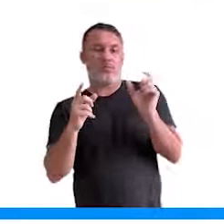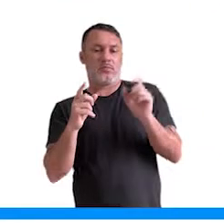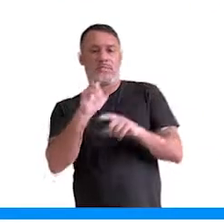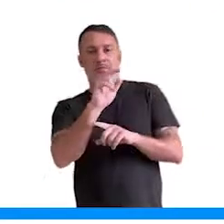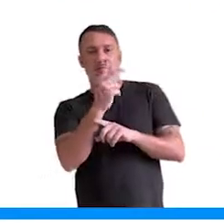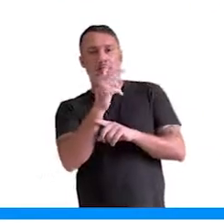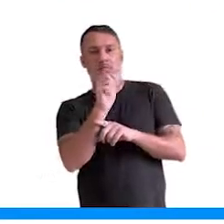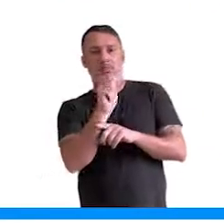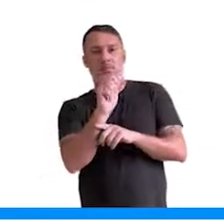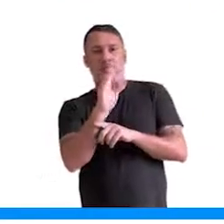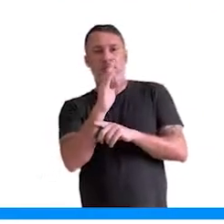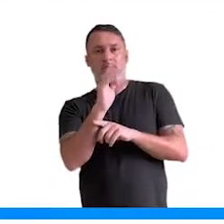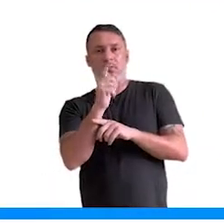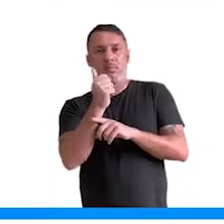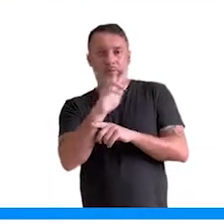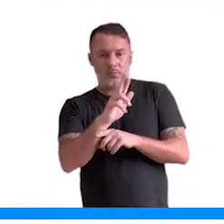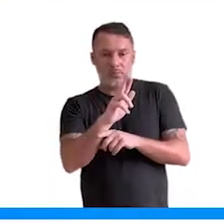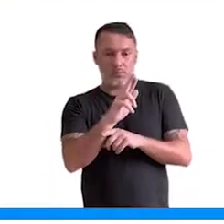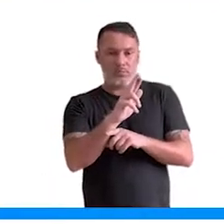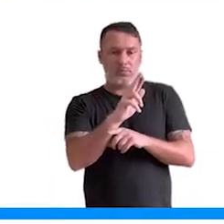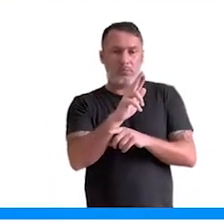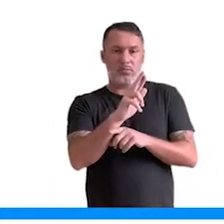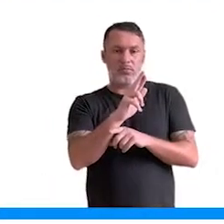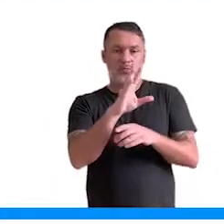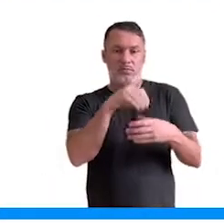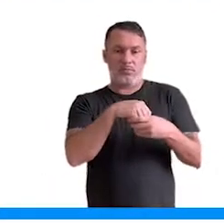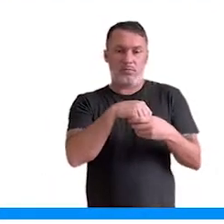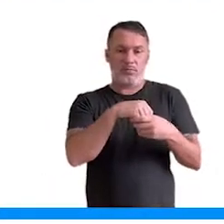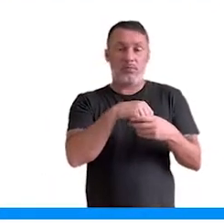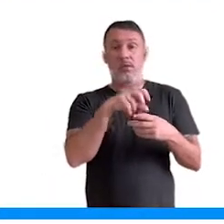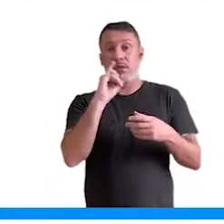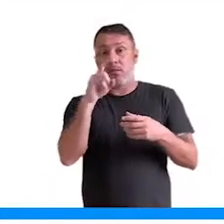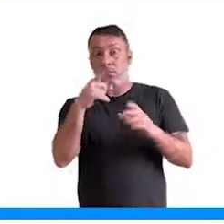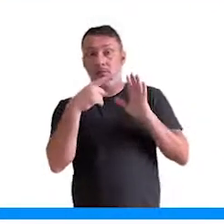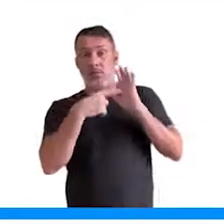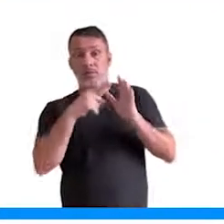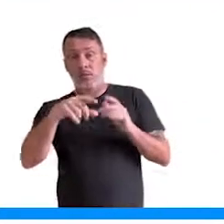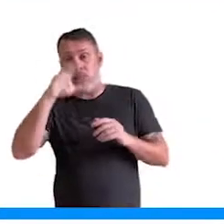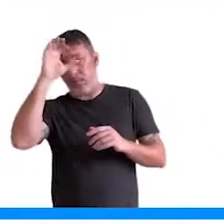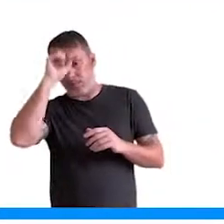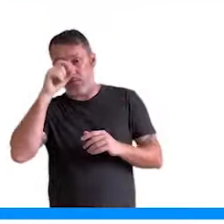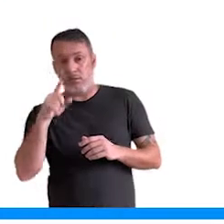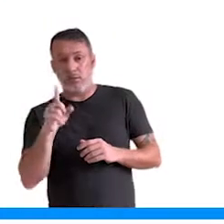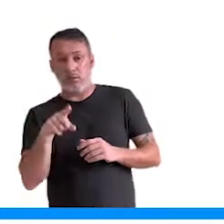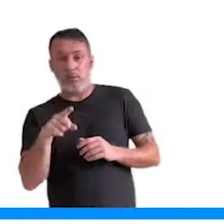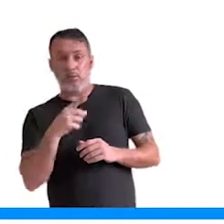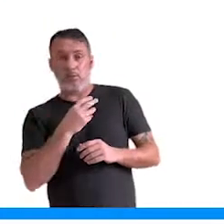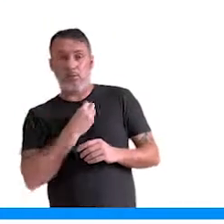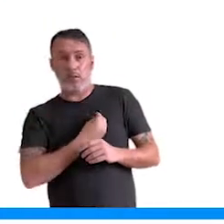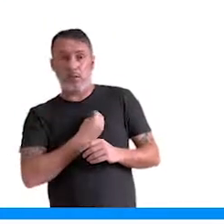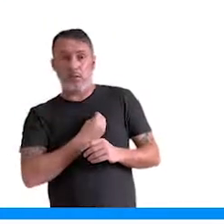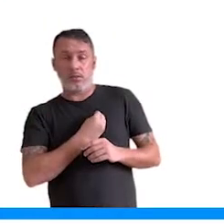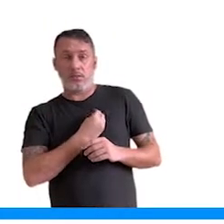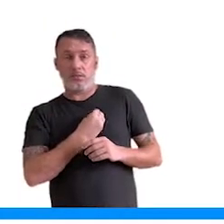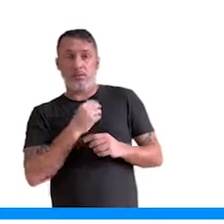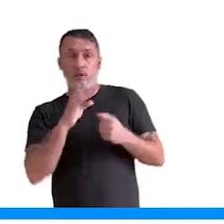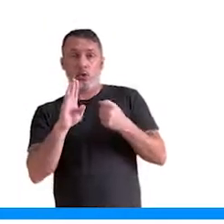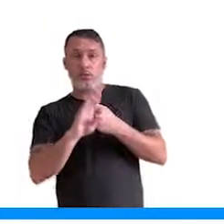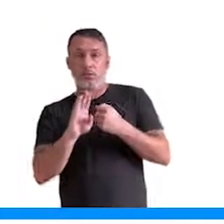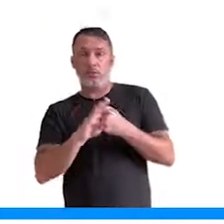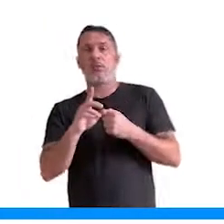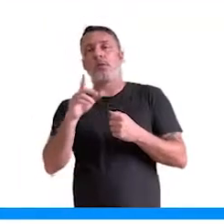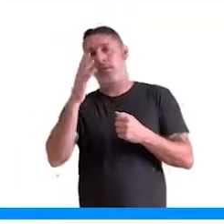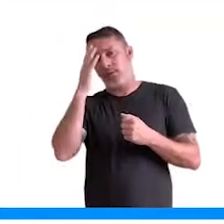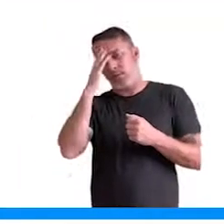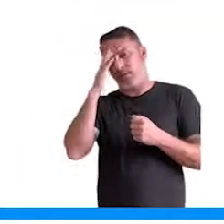hablemos. Tudo tranquilo, igualzinho no subjuntivo, presente do subjuntivo. Então, se você aprendeu o presente do subjuntivo, você já